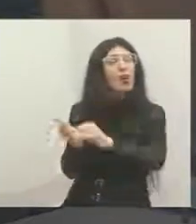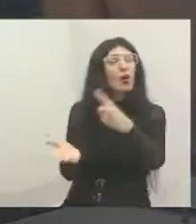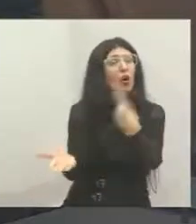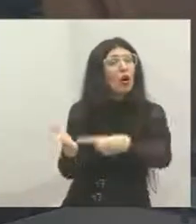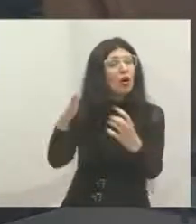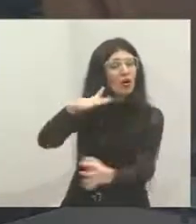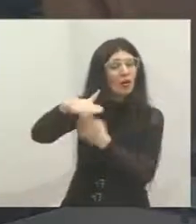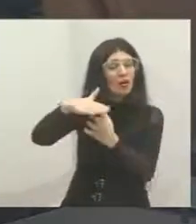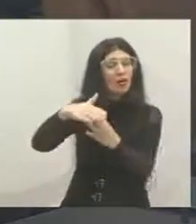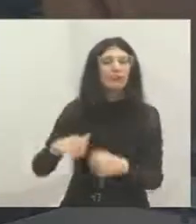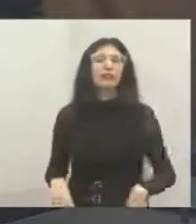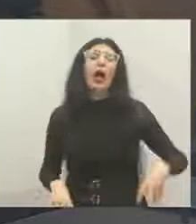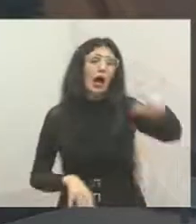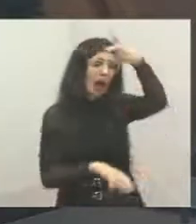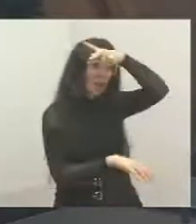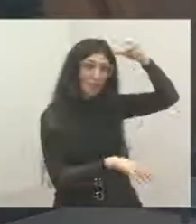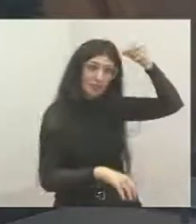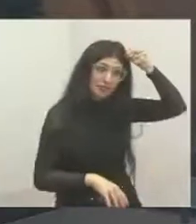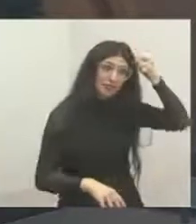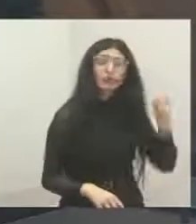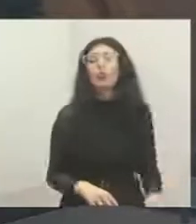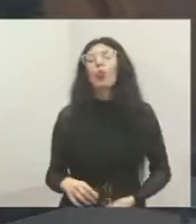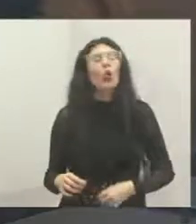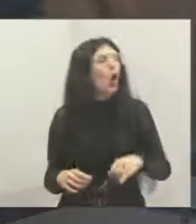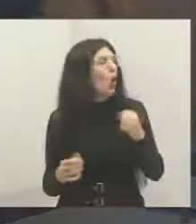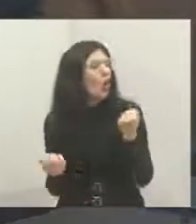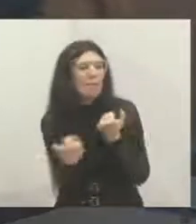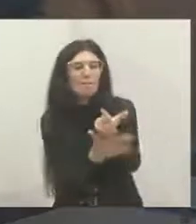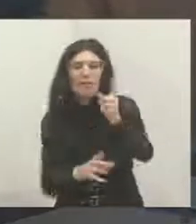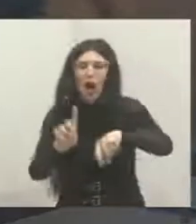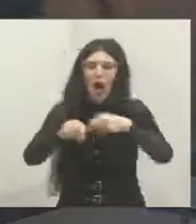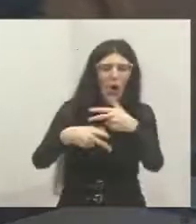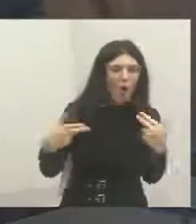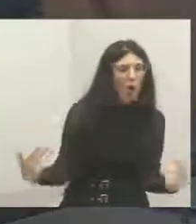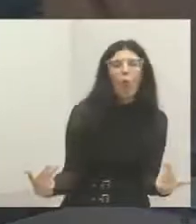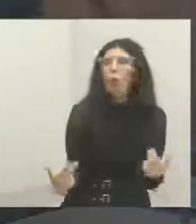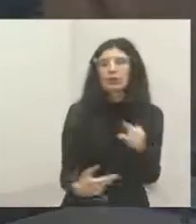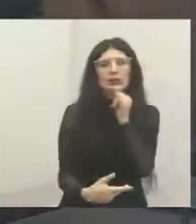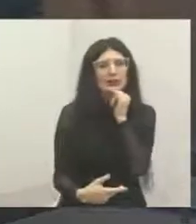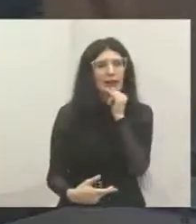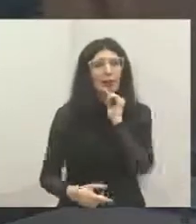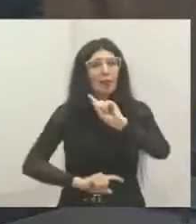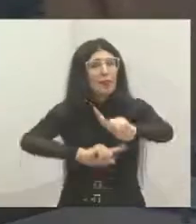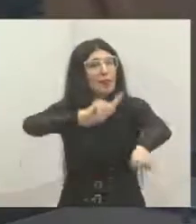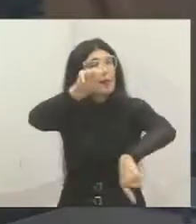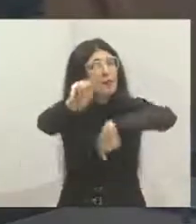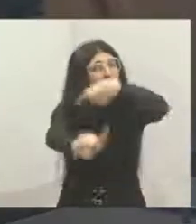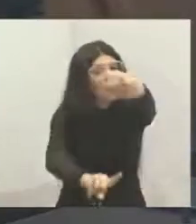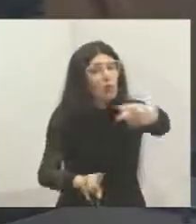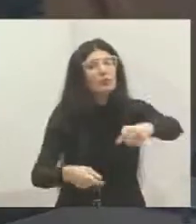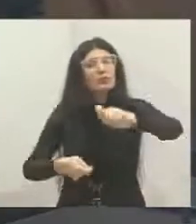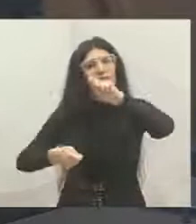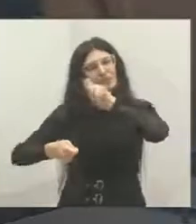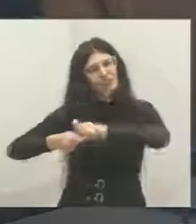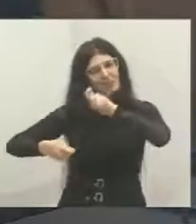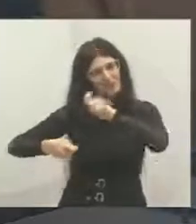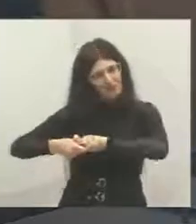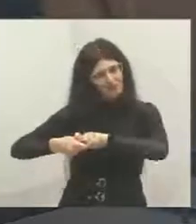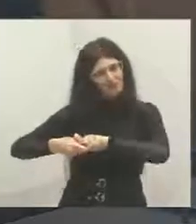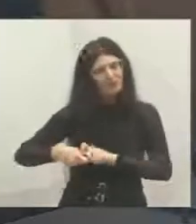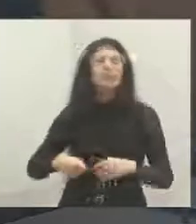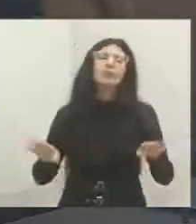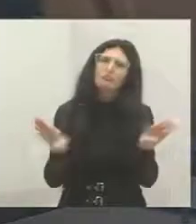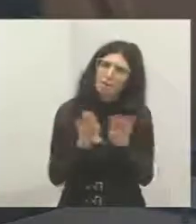pagar qualquer compra de material de consumo, qualquer prestação de serviço depois do executado. A mesma coisa é o incentivo